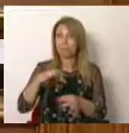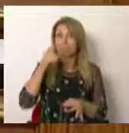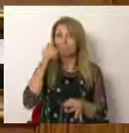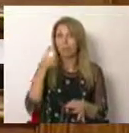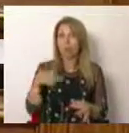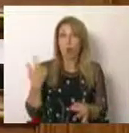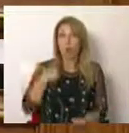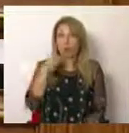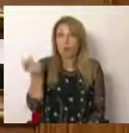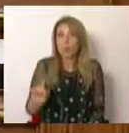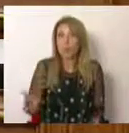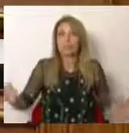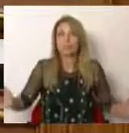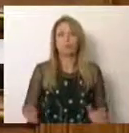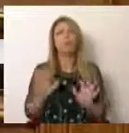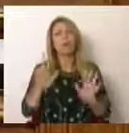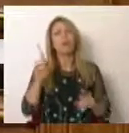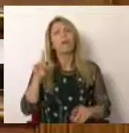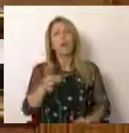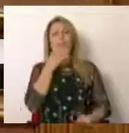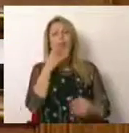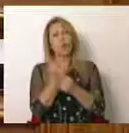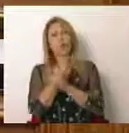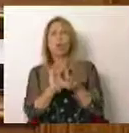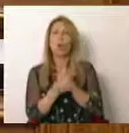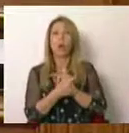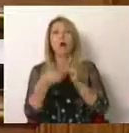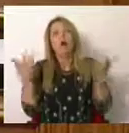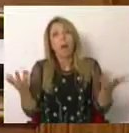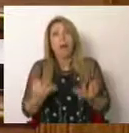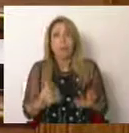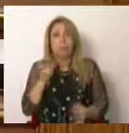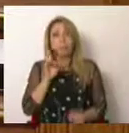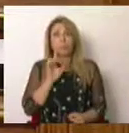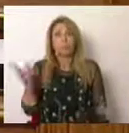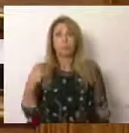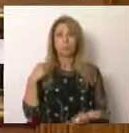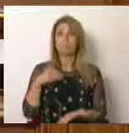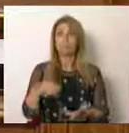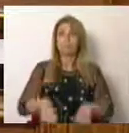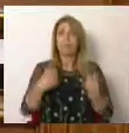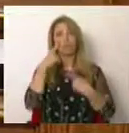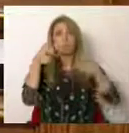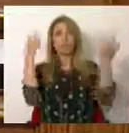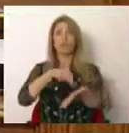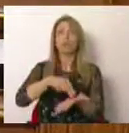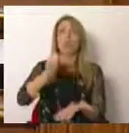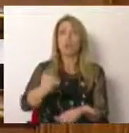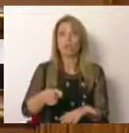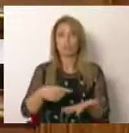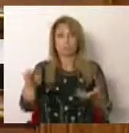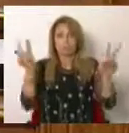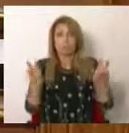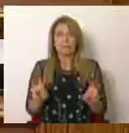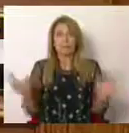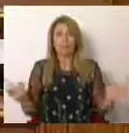E temos, de resto, indicações contrárias. Também é importante que os partidos se posicionem relativamente a estas questões, designadamente em relação às